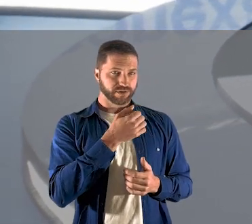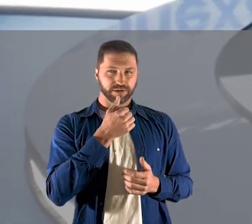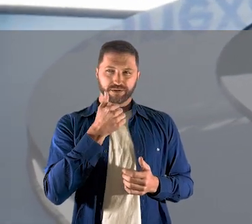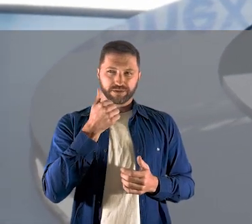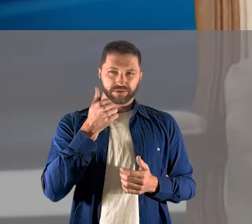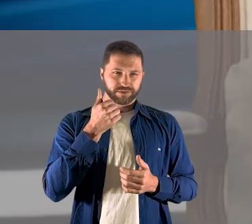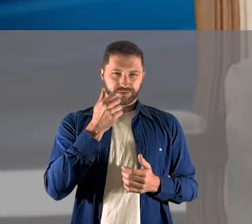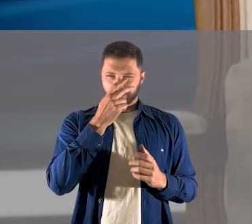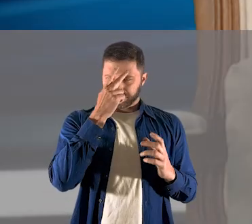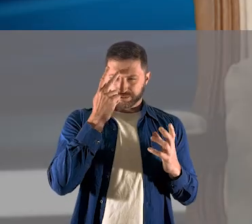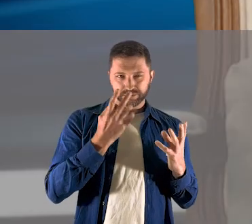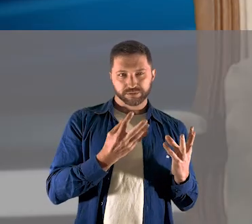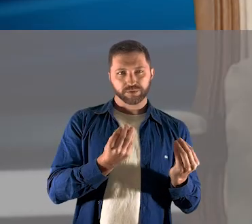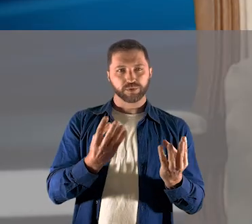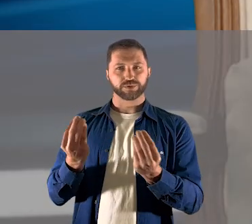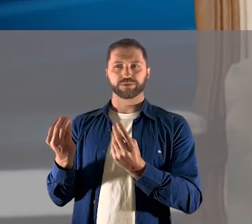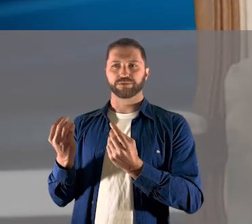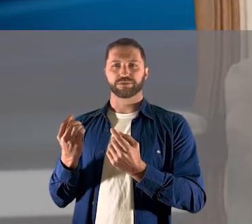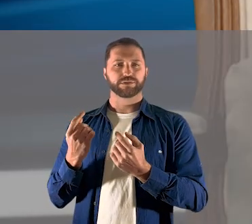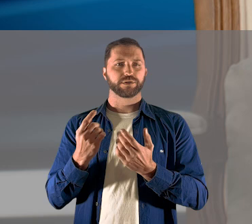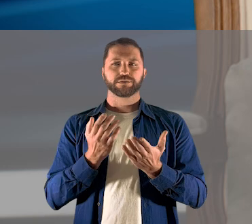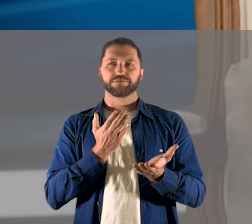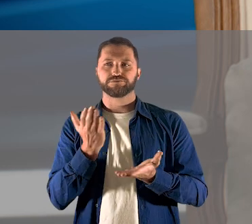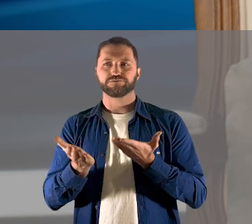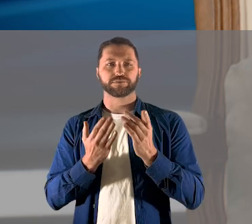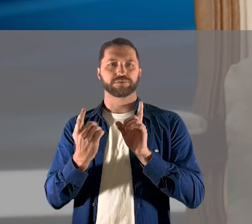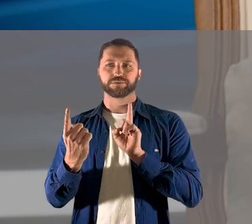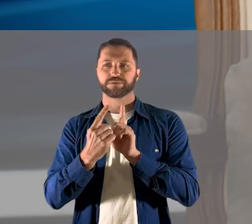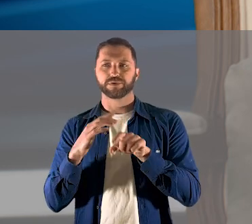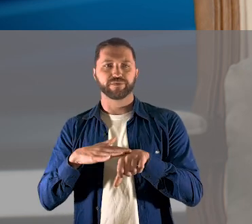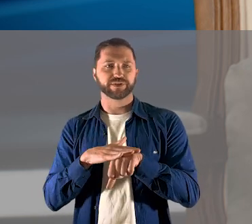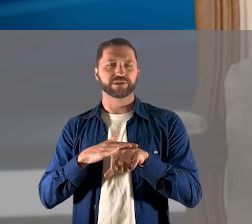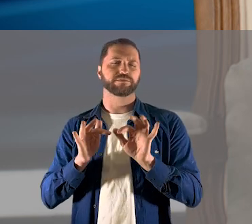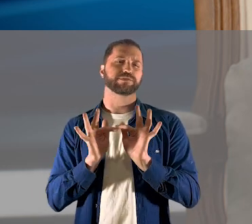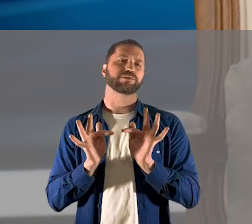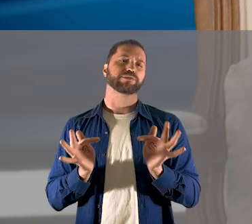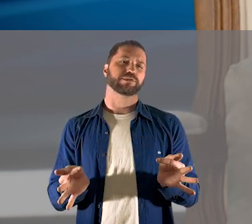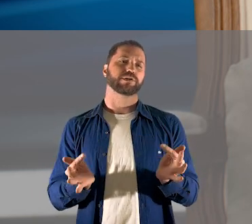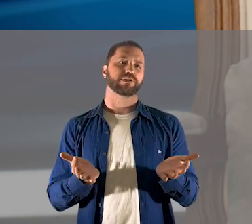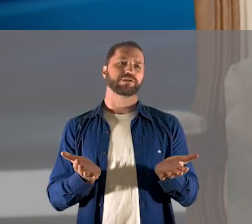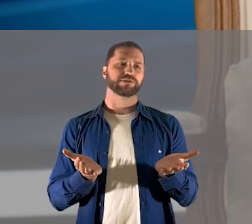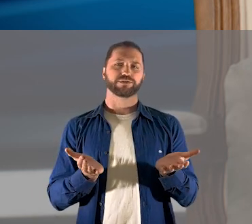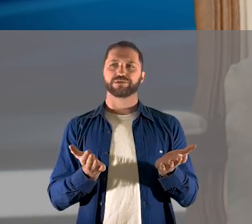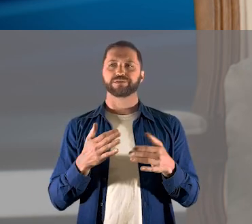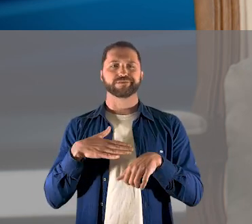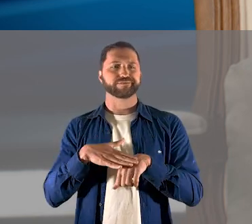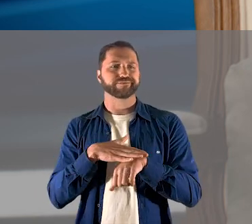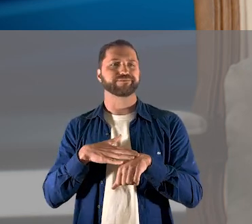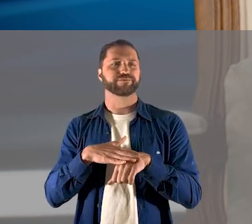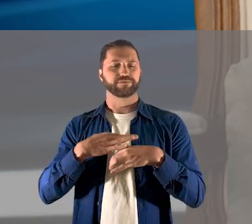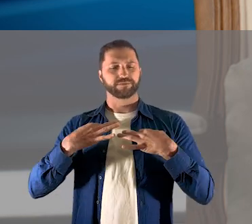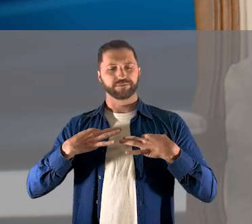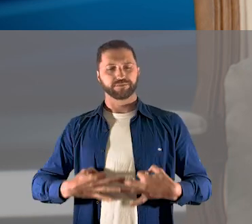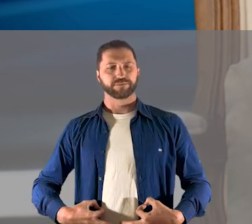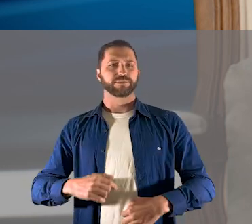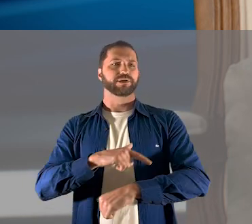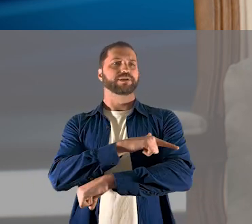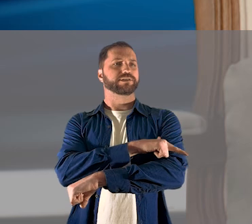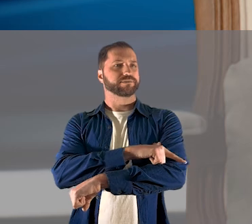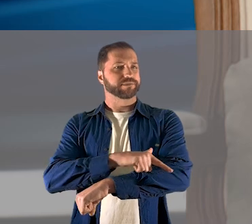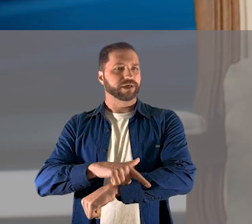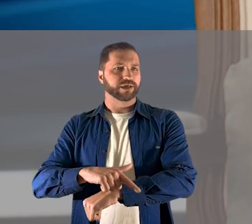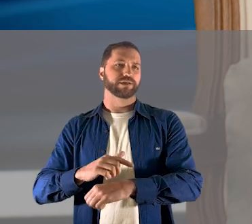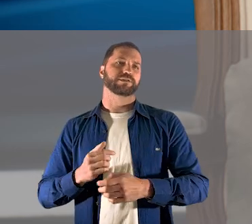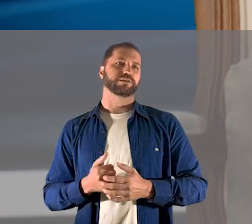tratar todo mundo com muito muita humildade no seu trabalho os seus clientes para todo mundo com muito